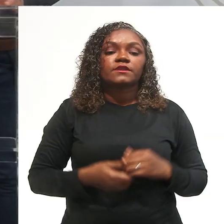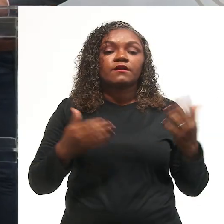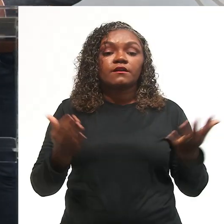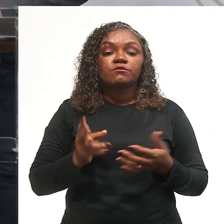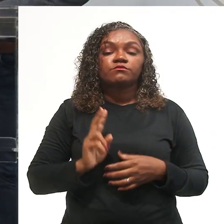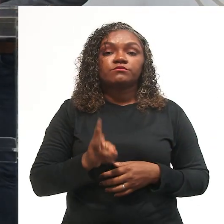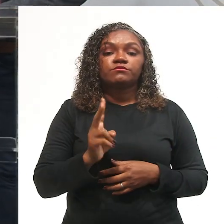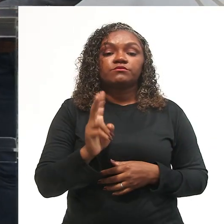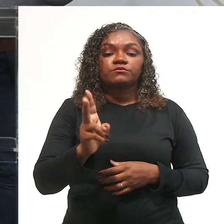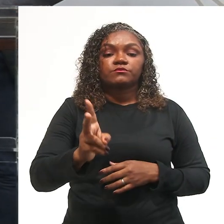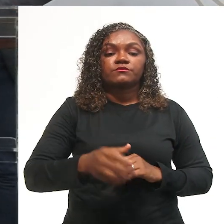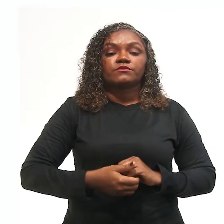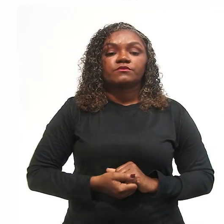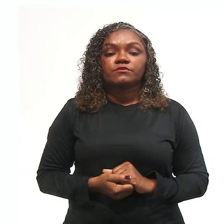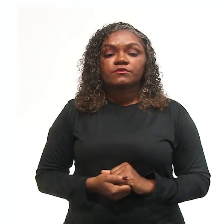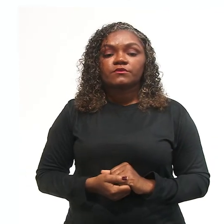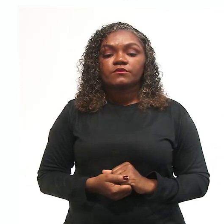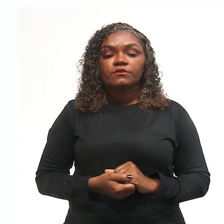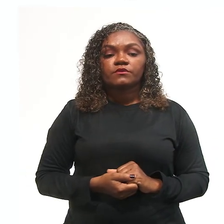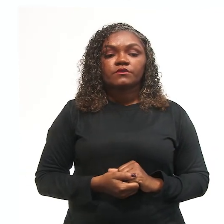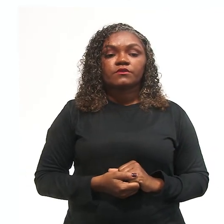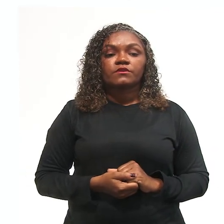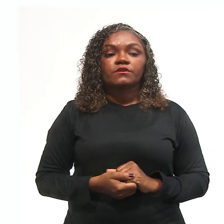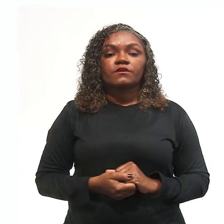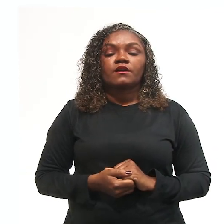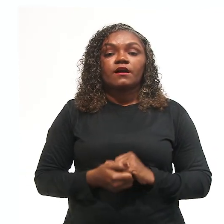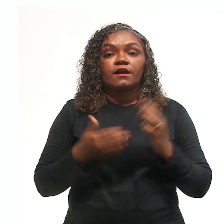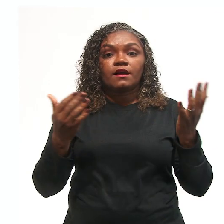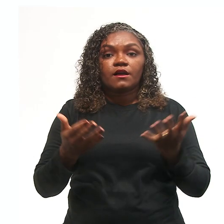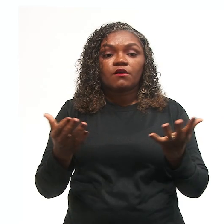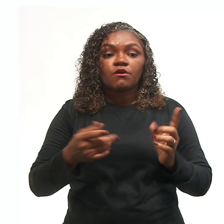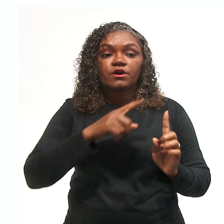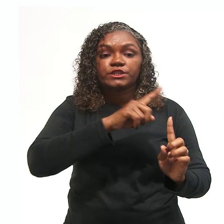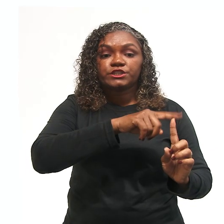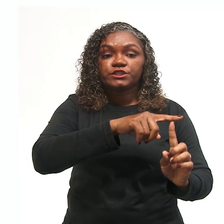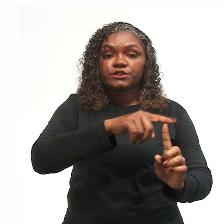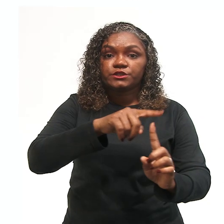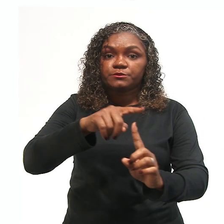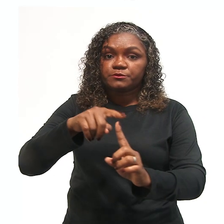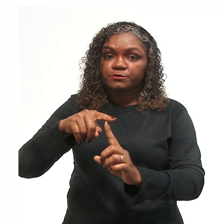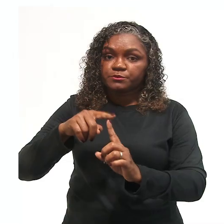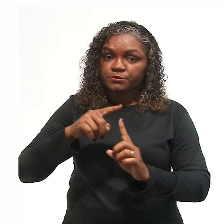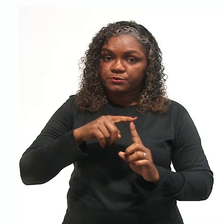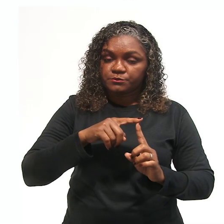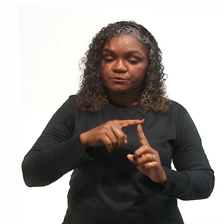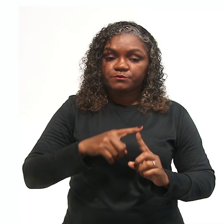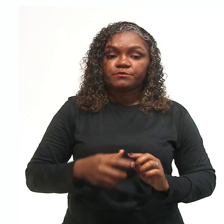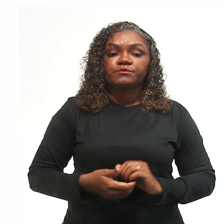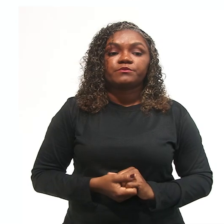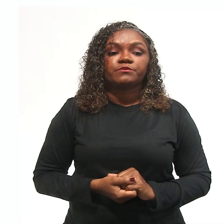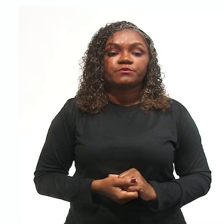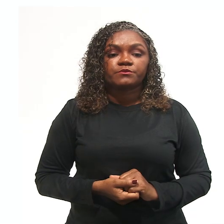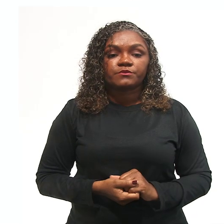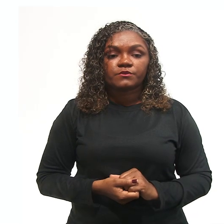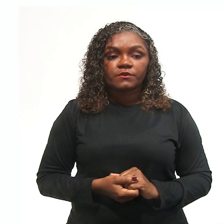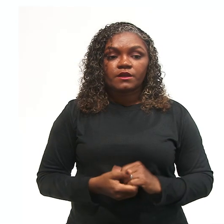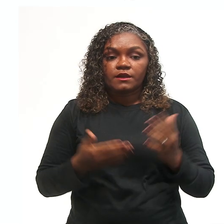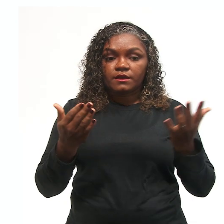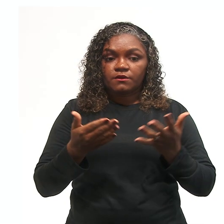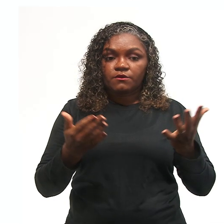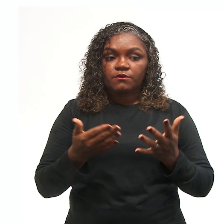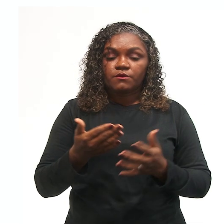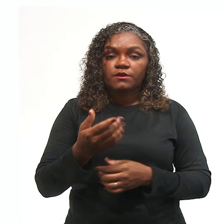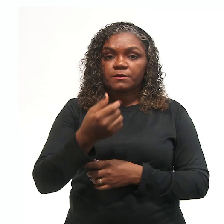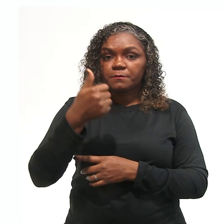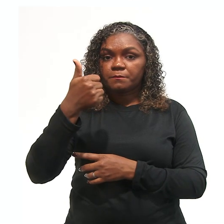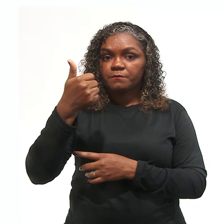ok? Vamos avançar no nosso conteúdo. O próximo tema aqui, espécies de orçamento, né, gente? O primeiro que a gente vai estudar